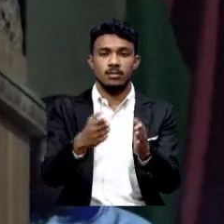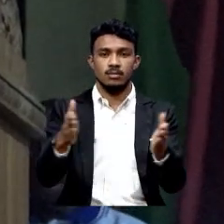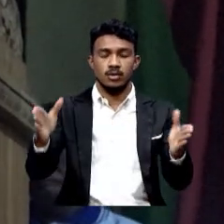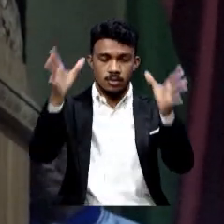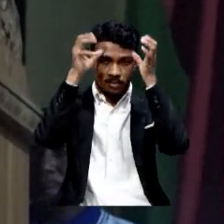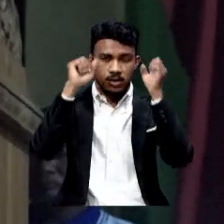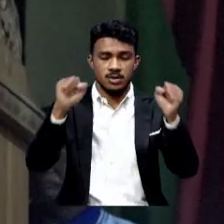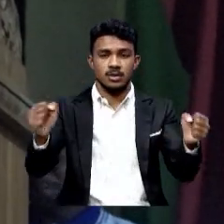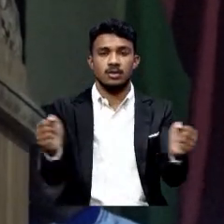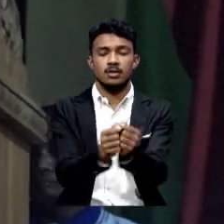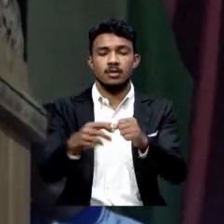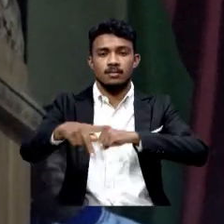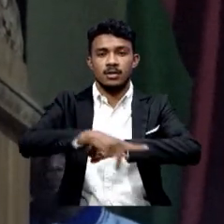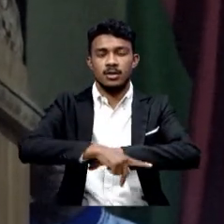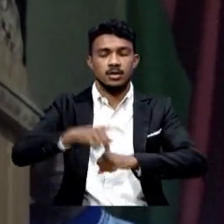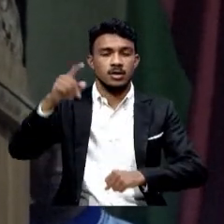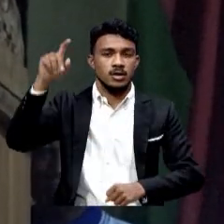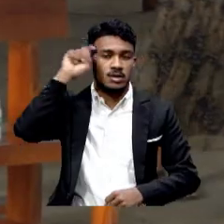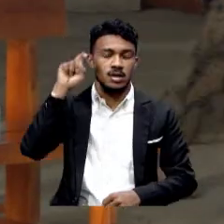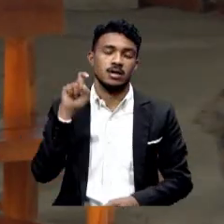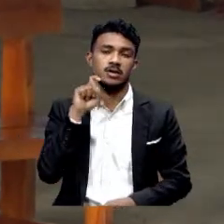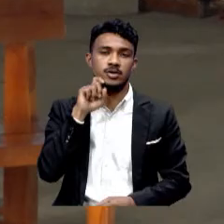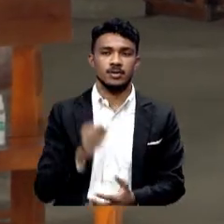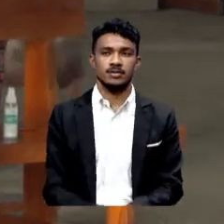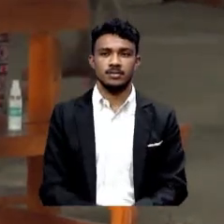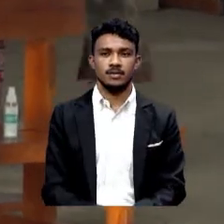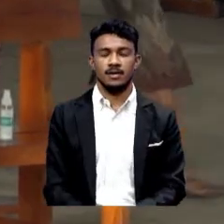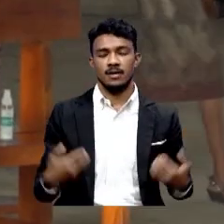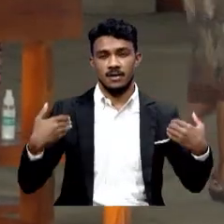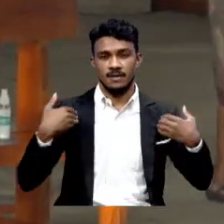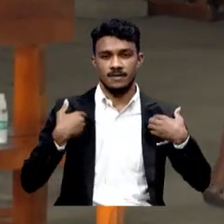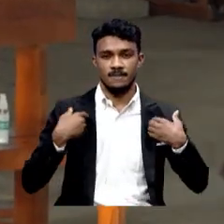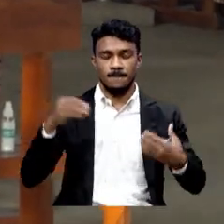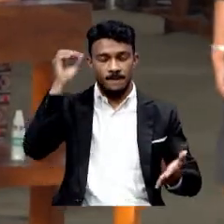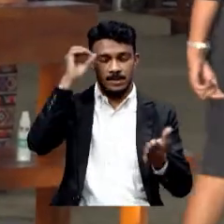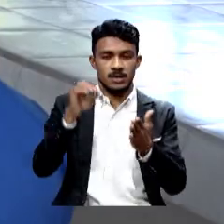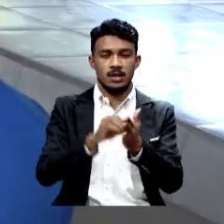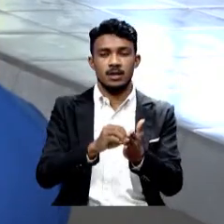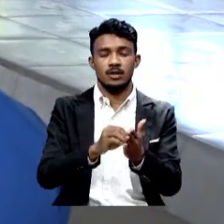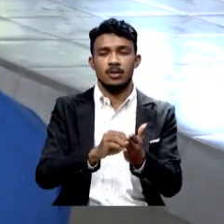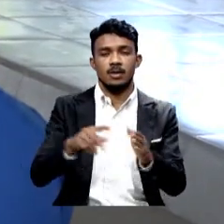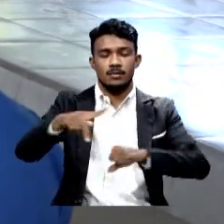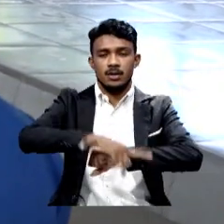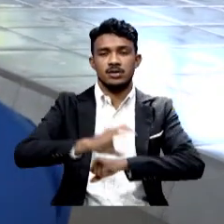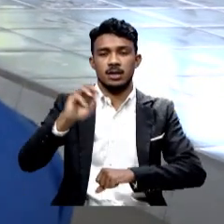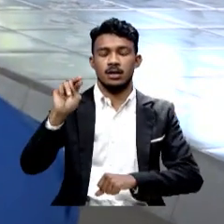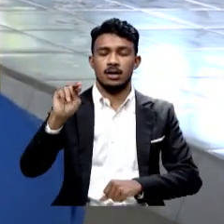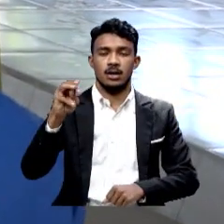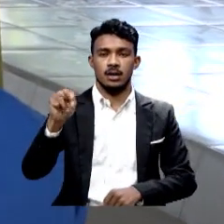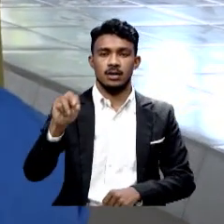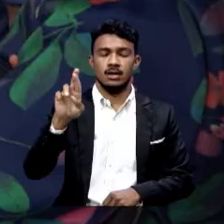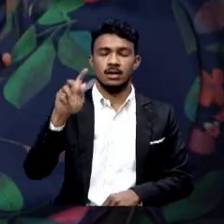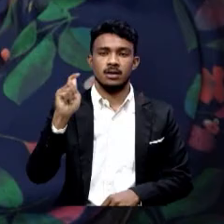presidente do partido mambot Kairala Sanana Gusmão. Ia bibangne secretário-geral partido CNRT ho equipa participa